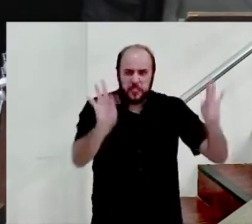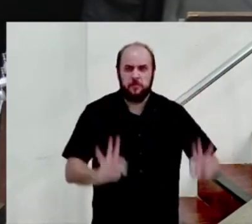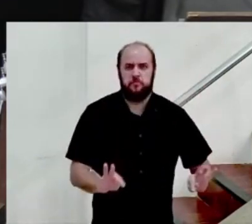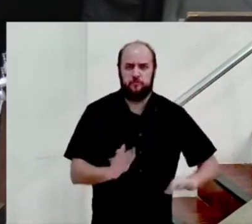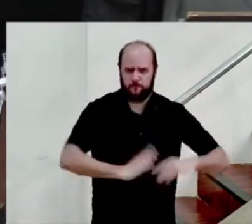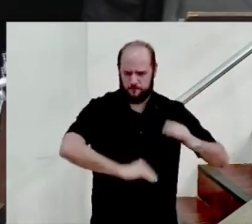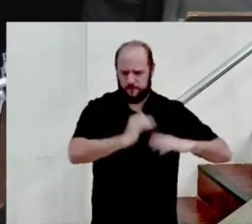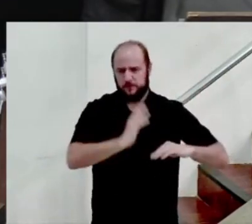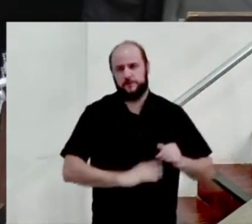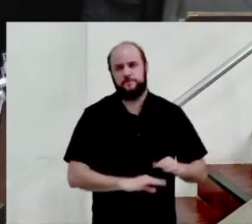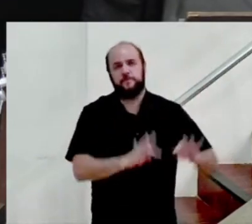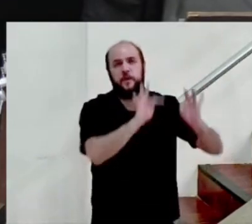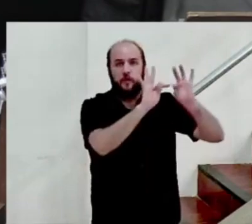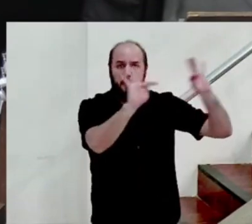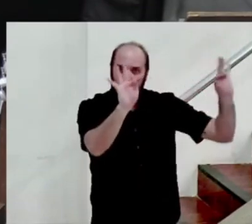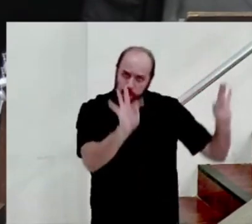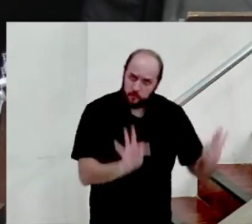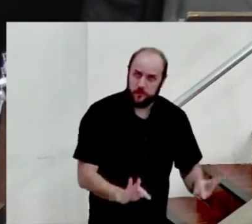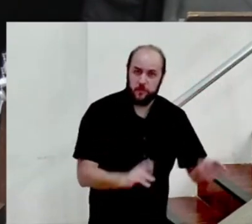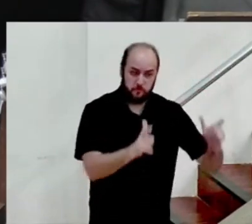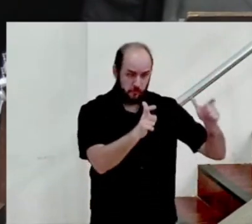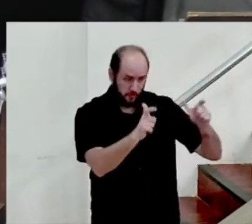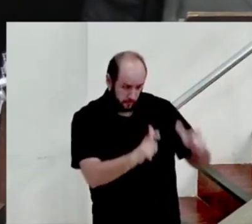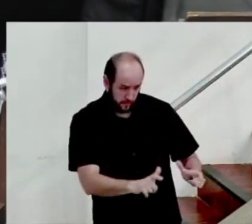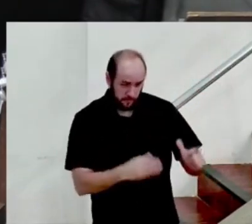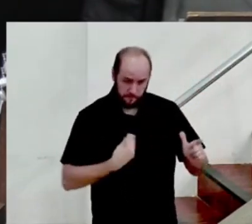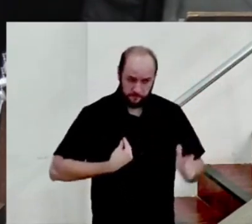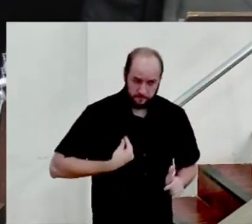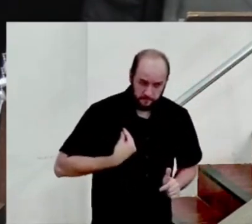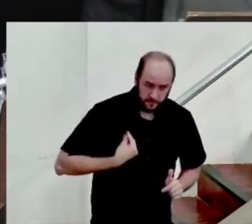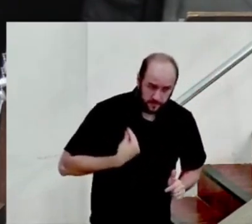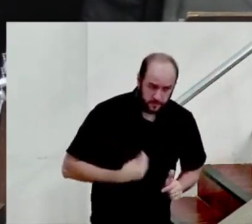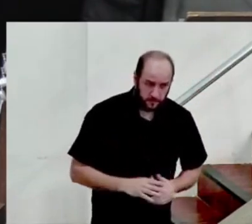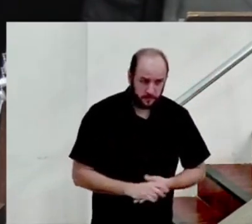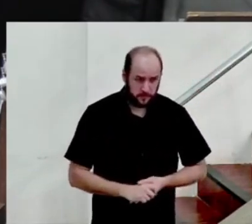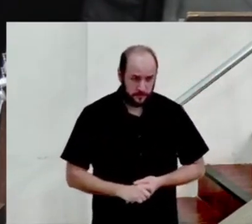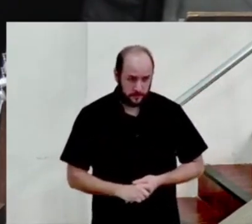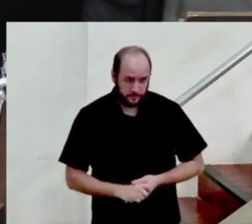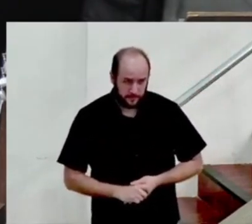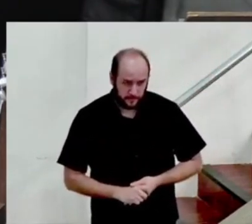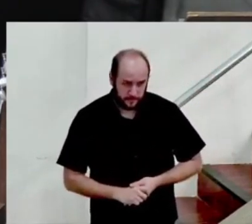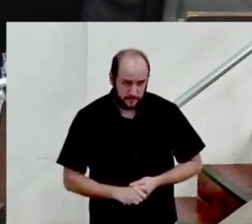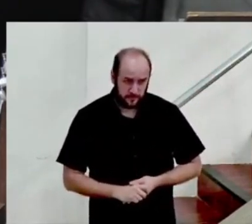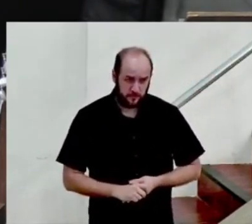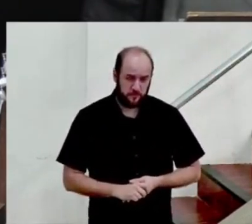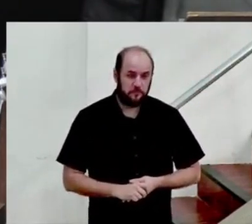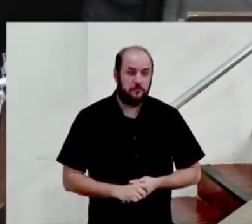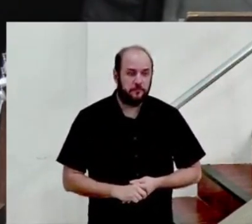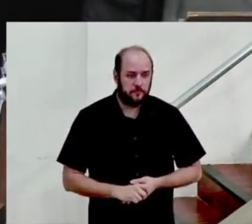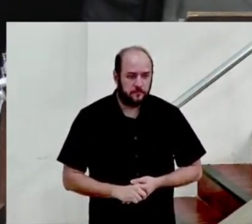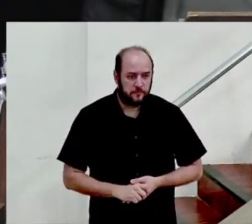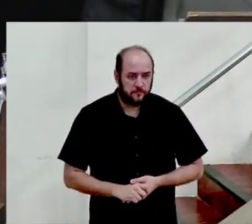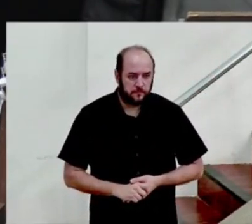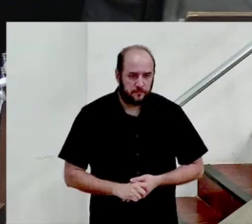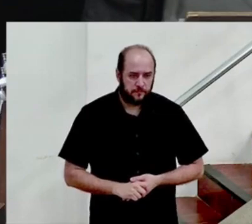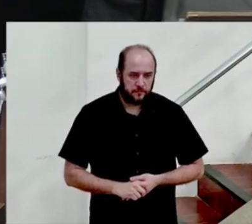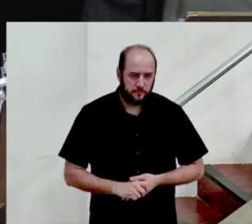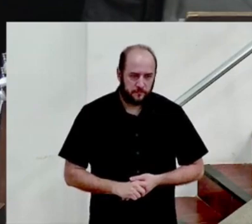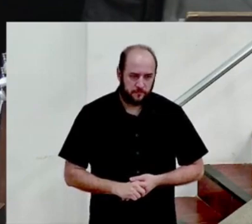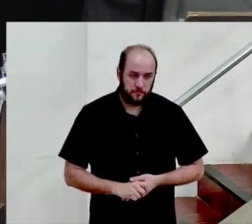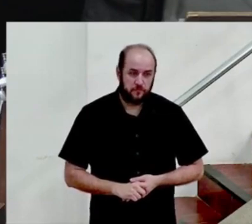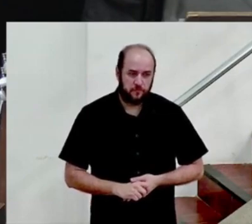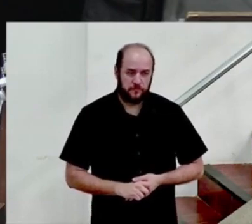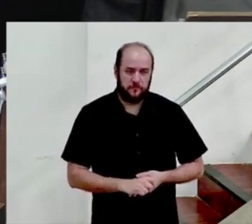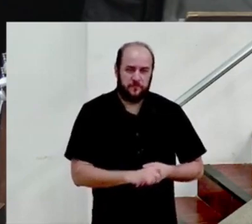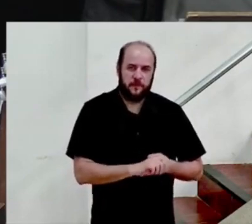esse tabernáculo seria o lugar da habitação de Deus no meio do povo. O mesmo Moisés, que um dia